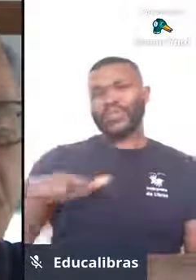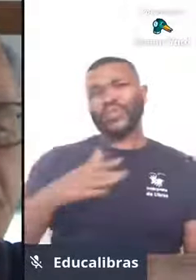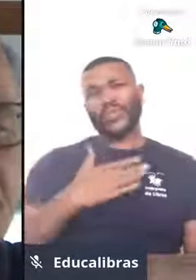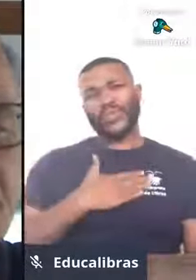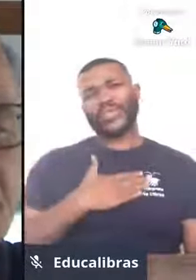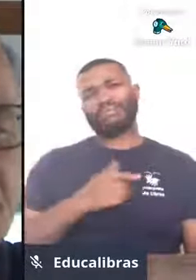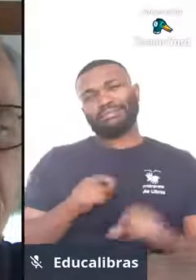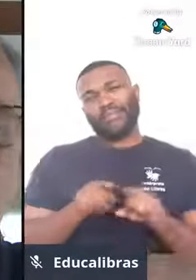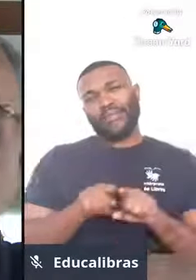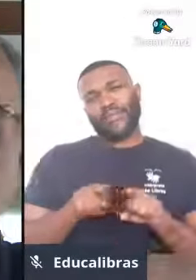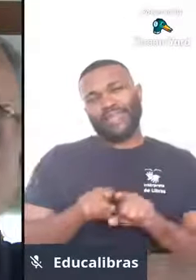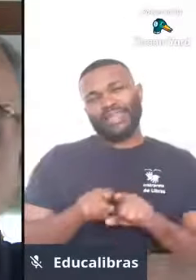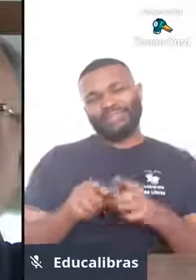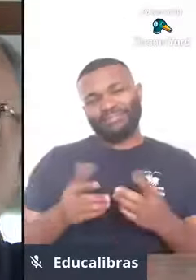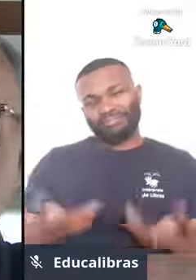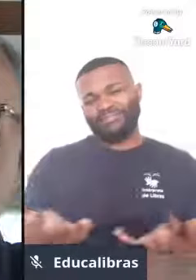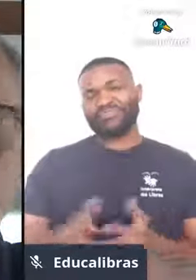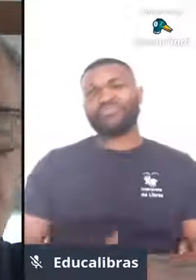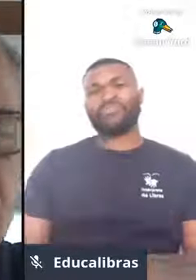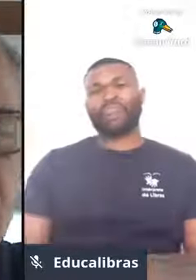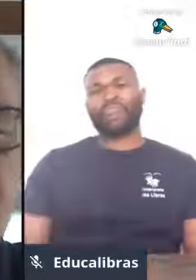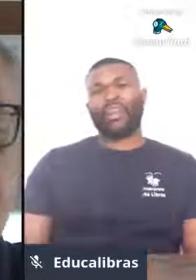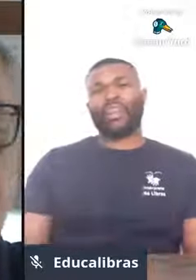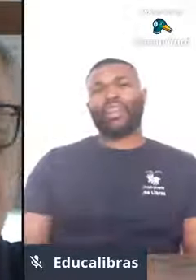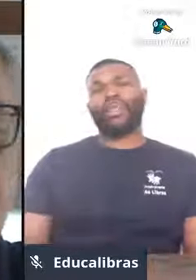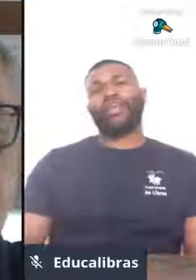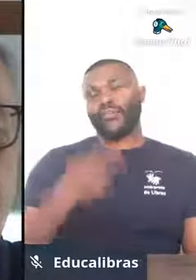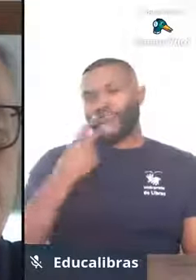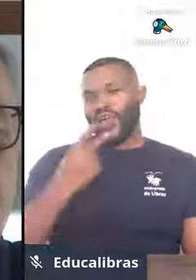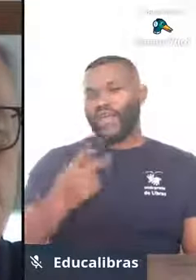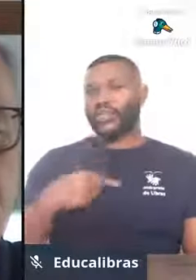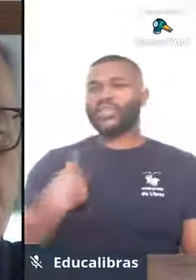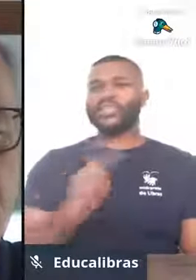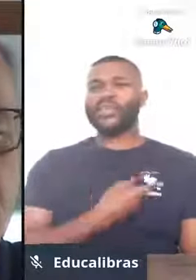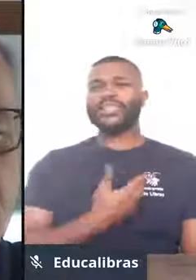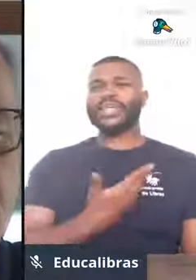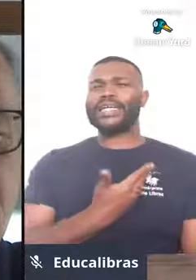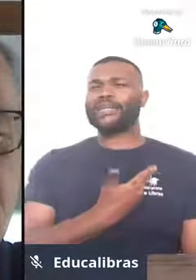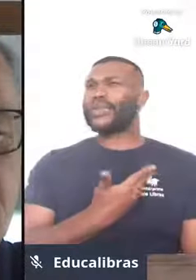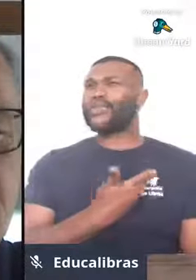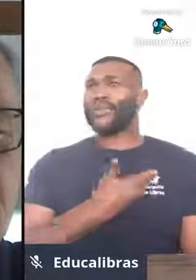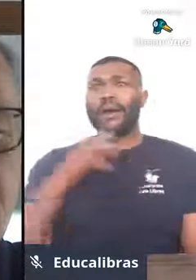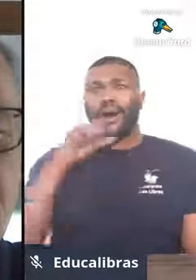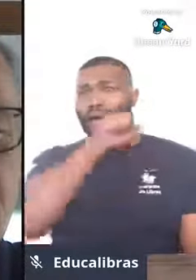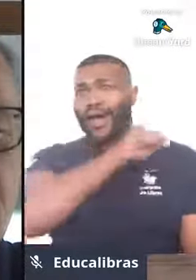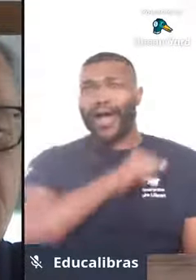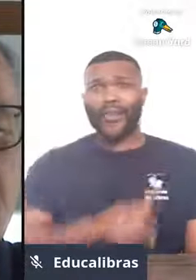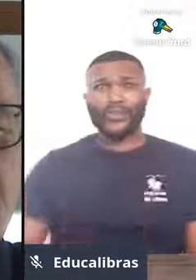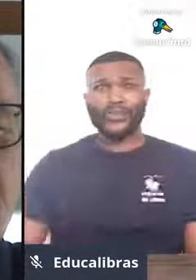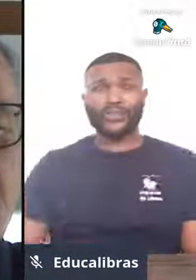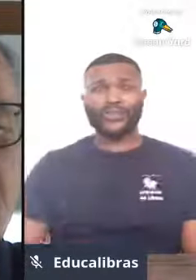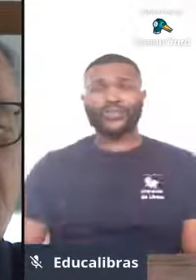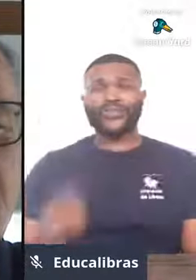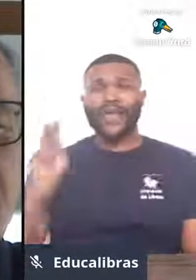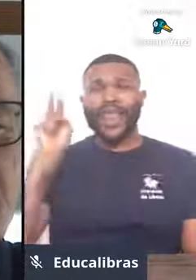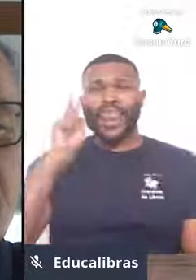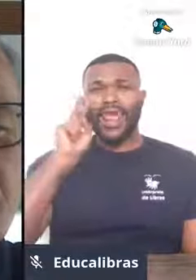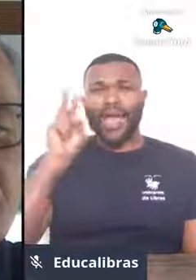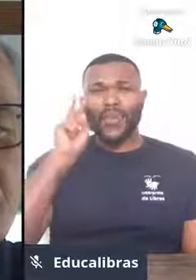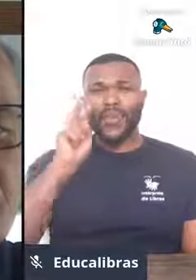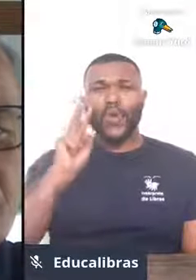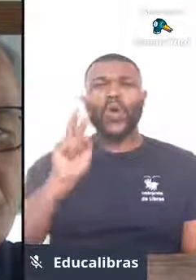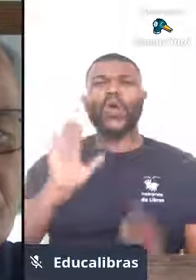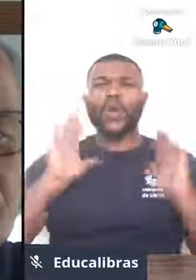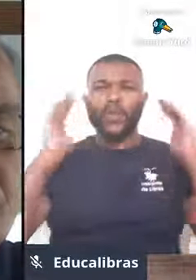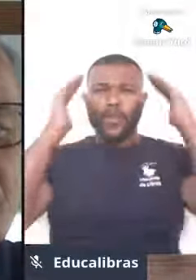né, eu digo, a gente ficou amigo imediatamente. Eu lembro quando o Papa morreu, o João Paulo